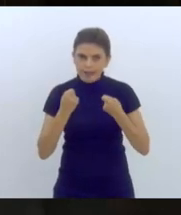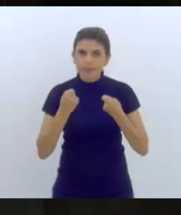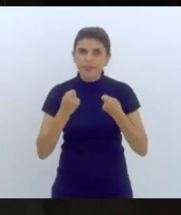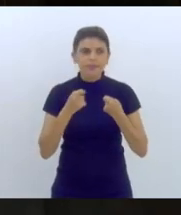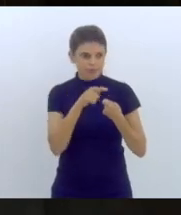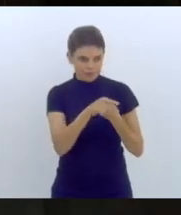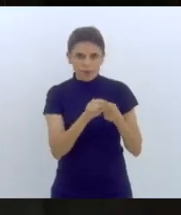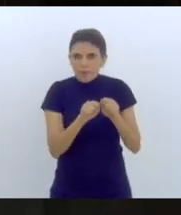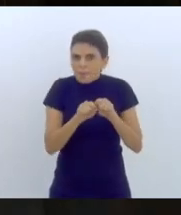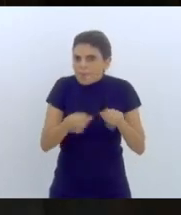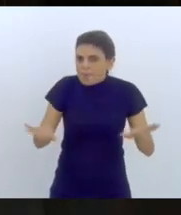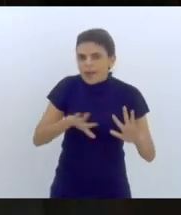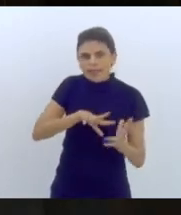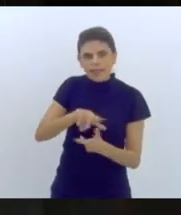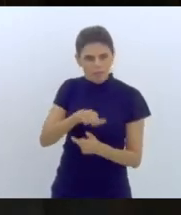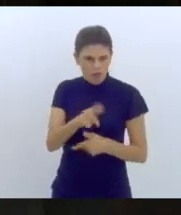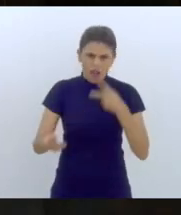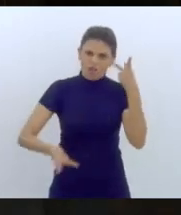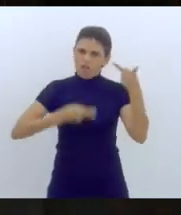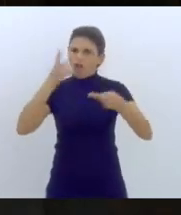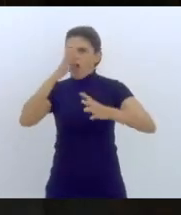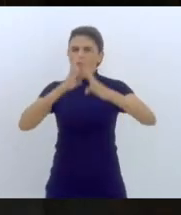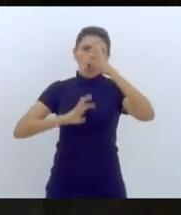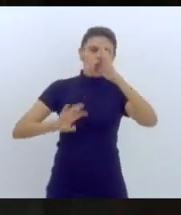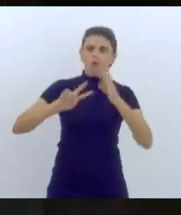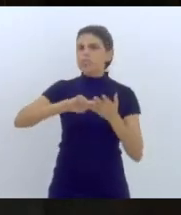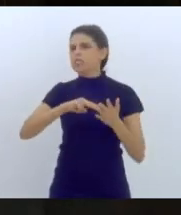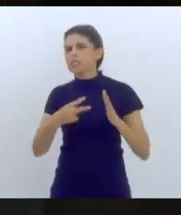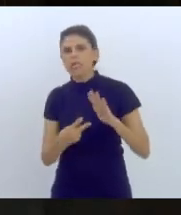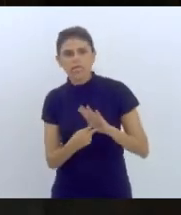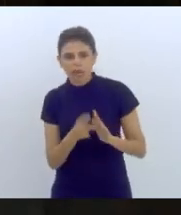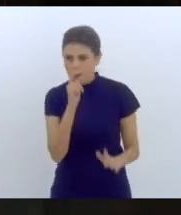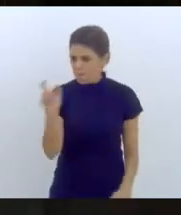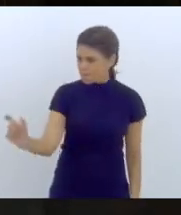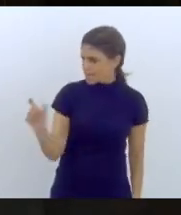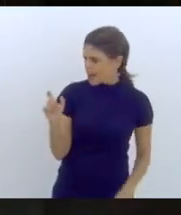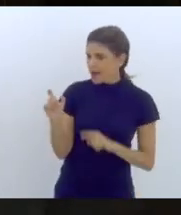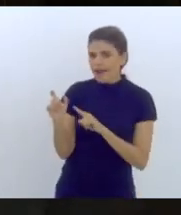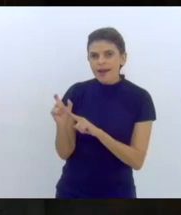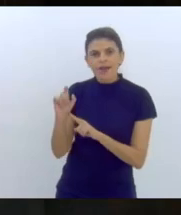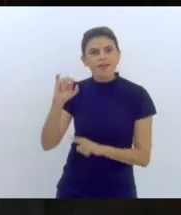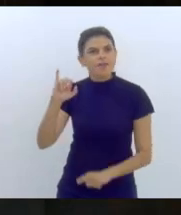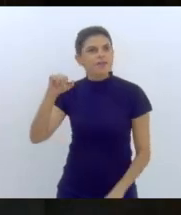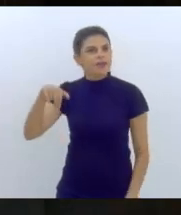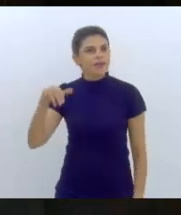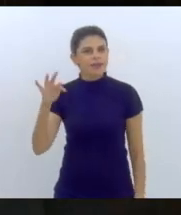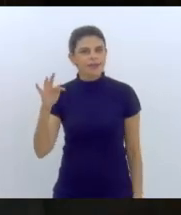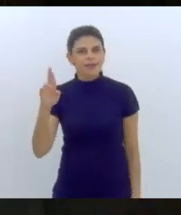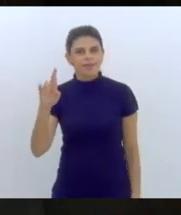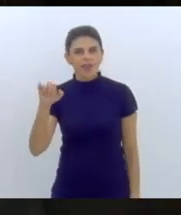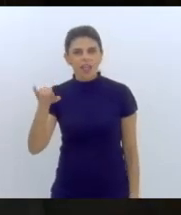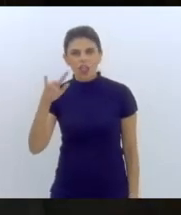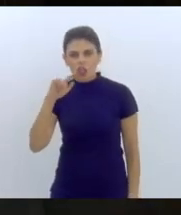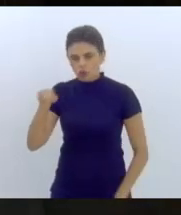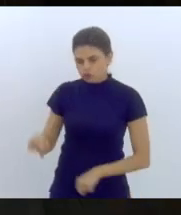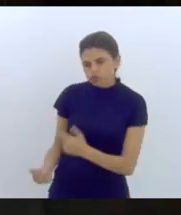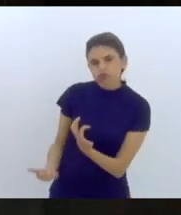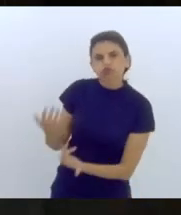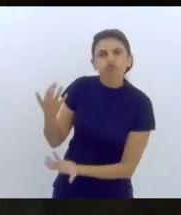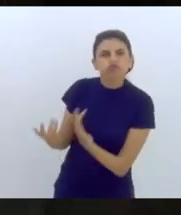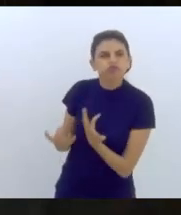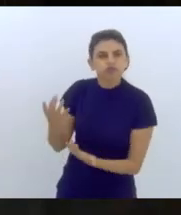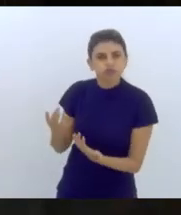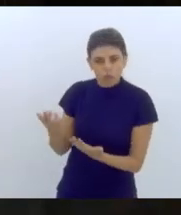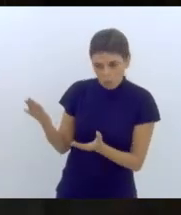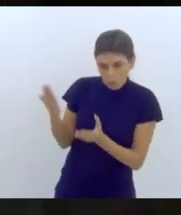aí o deputado quer fazer elucubrações do que significa a palavra inferninho para me processar? Me processe, não tenho